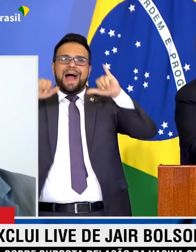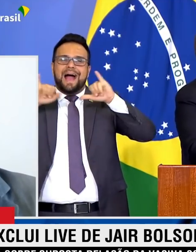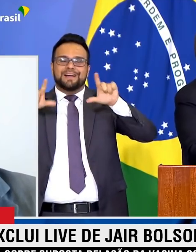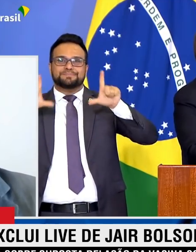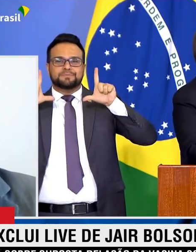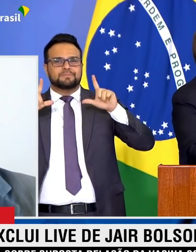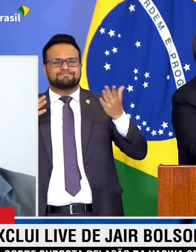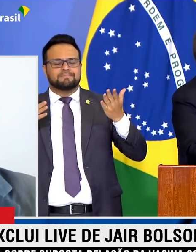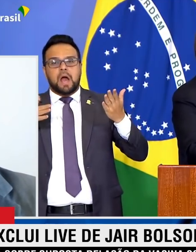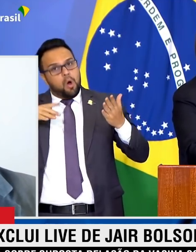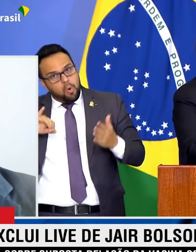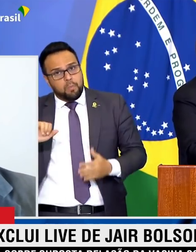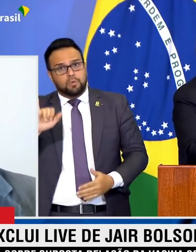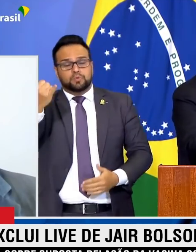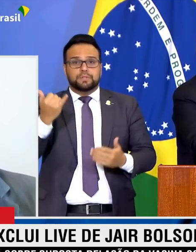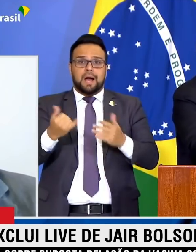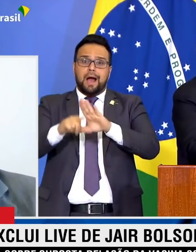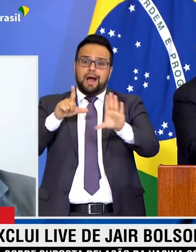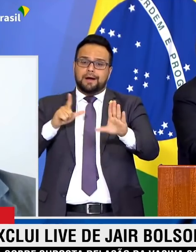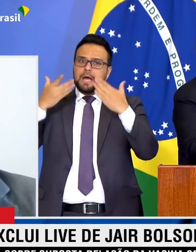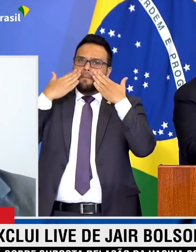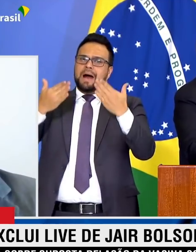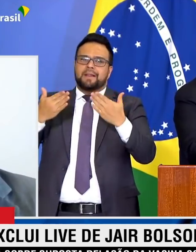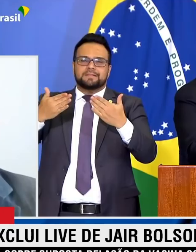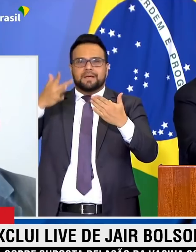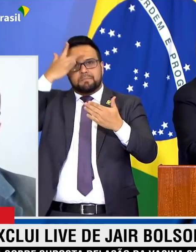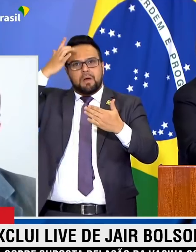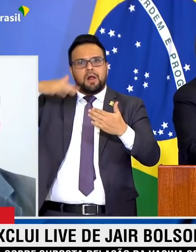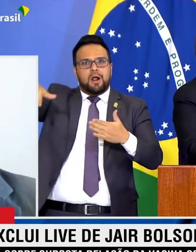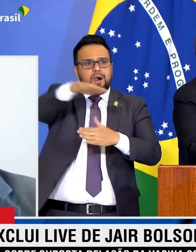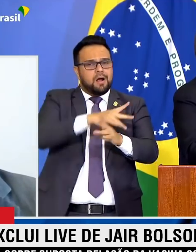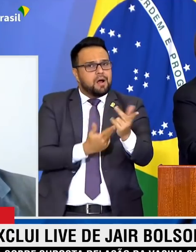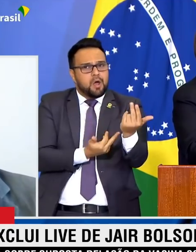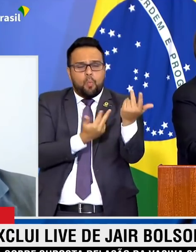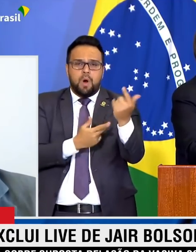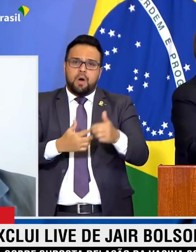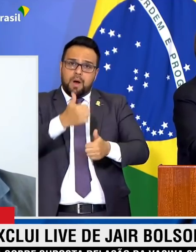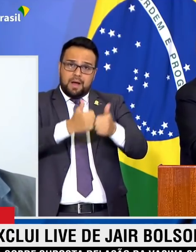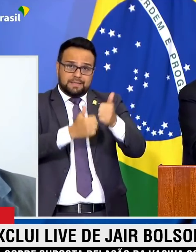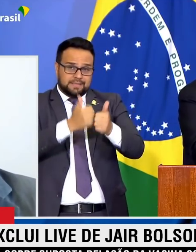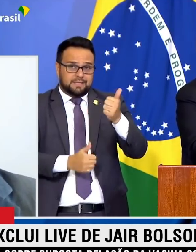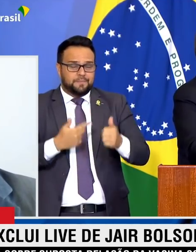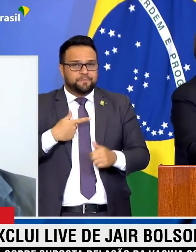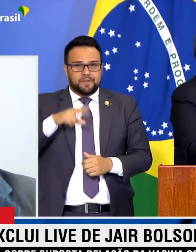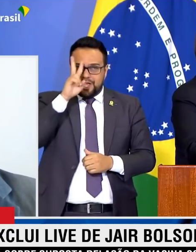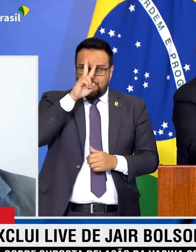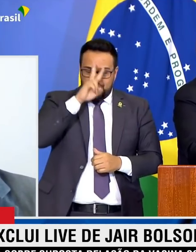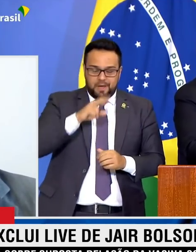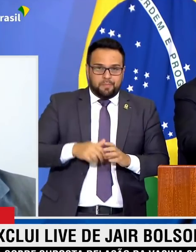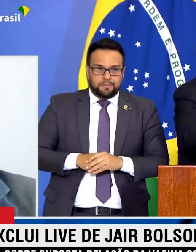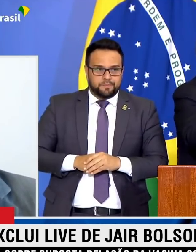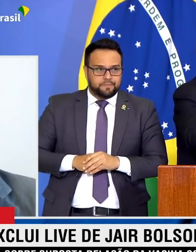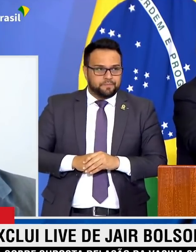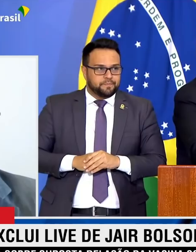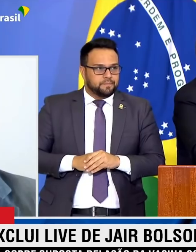assim pensando politicamente porque se posicionar dessa forma e a respeito de uma questão tão